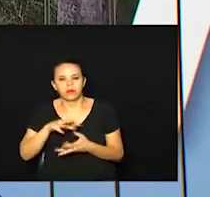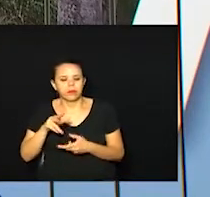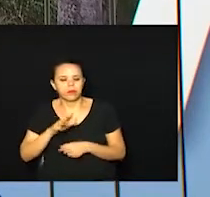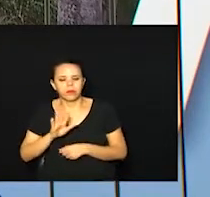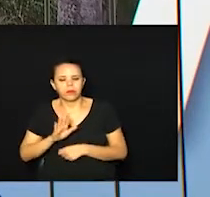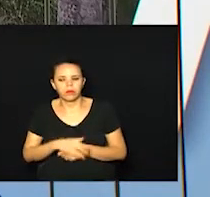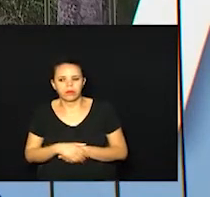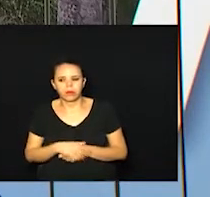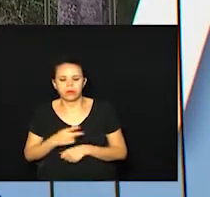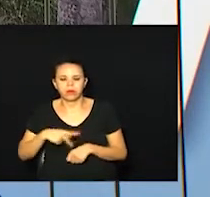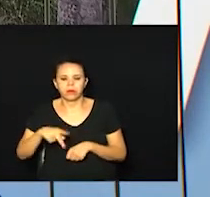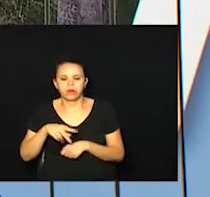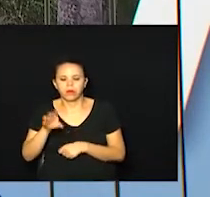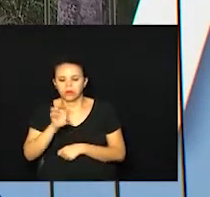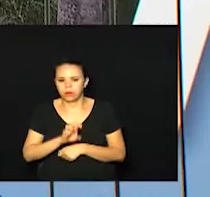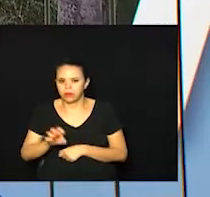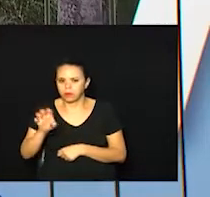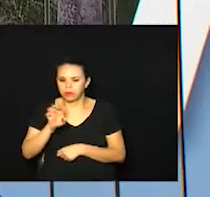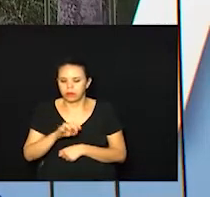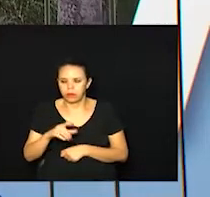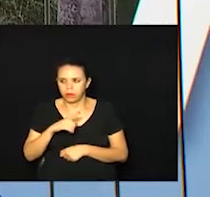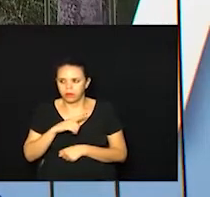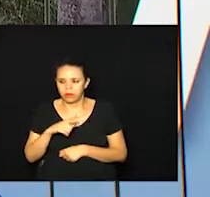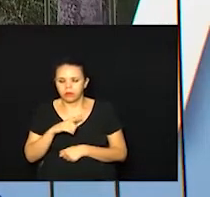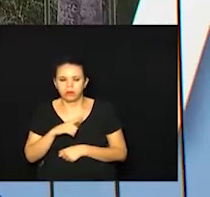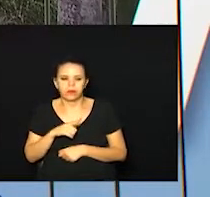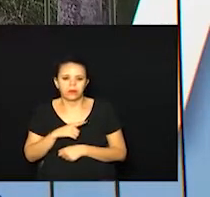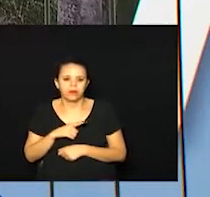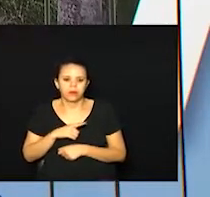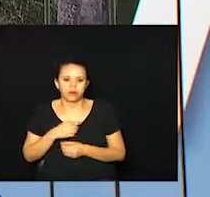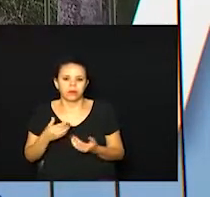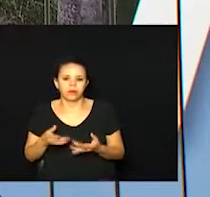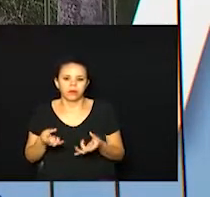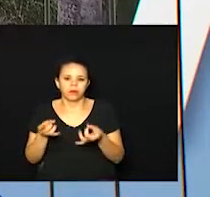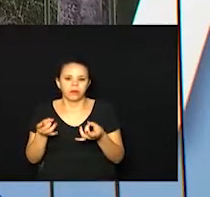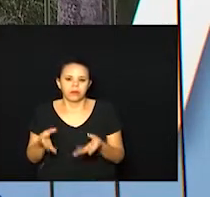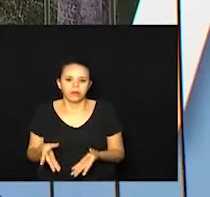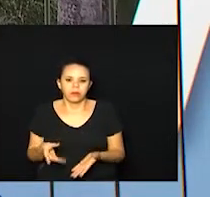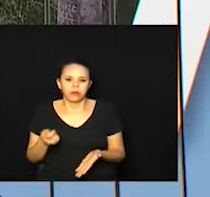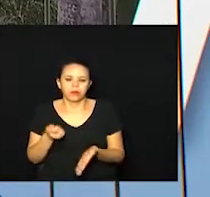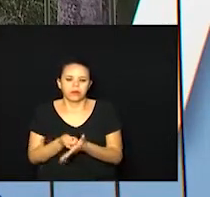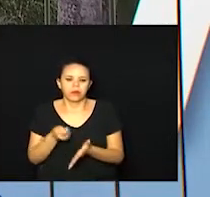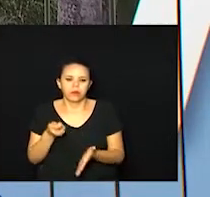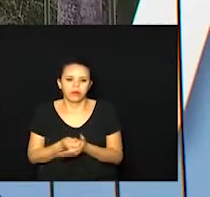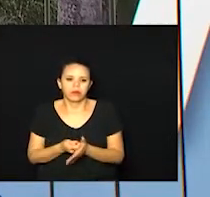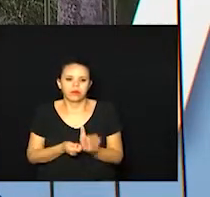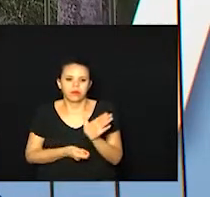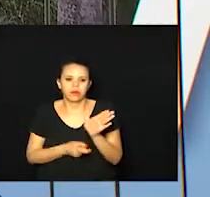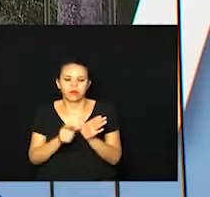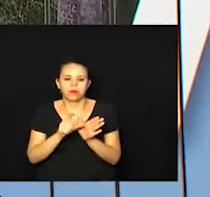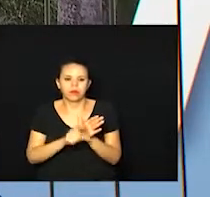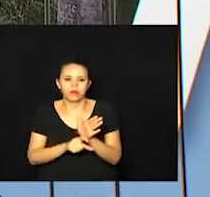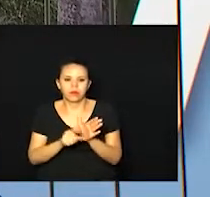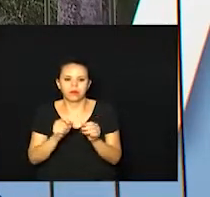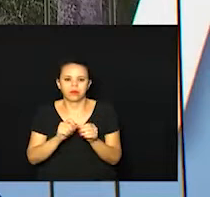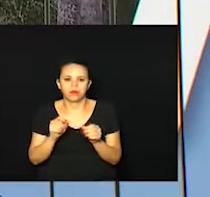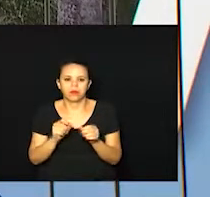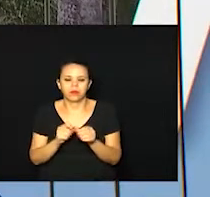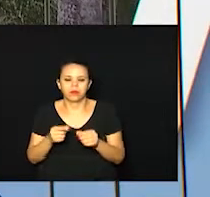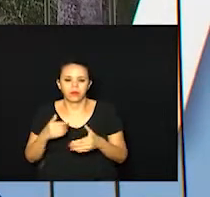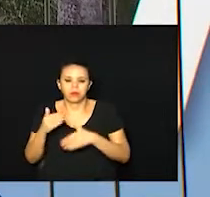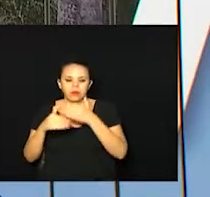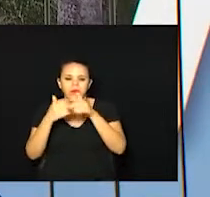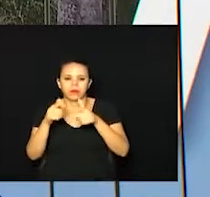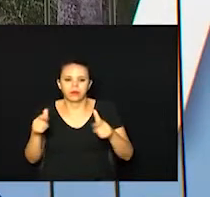Então, os países europeus tiveram que lançar mão dessa exigência para poder fazer